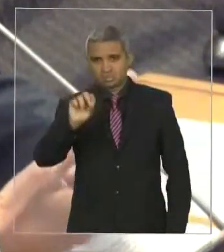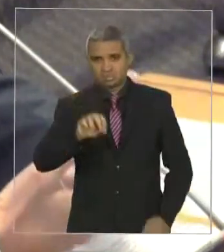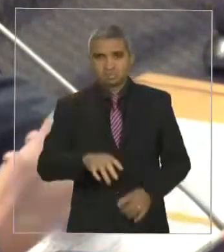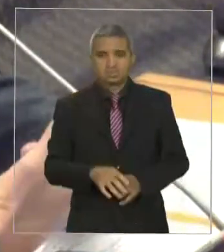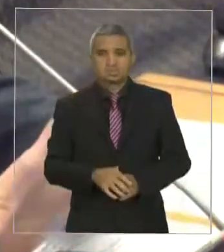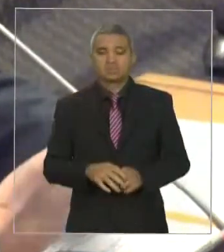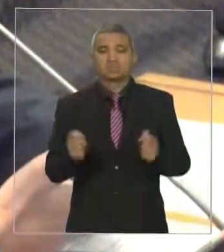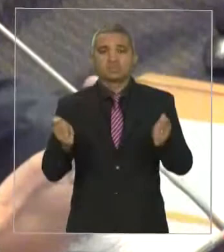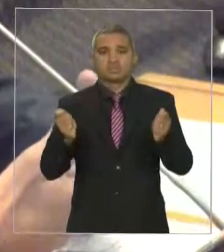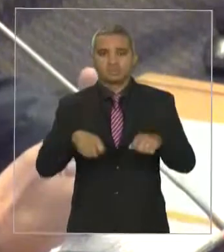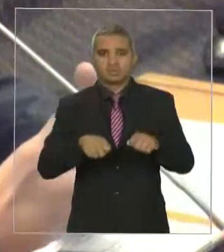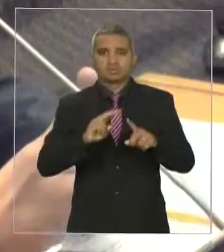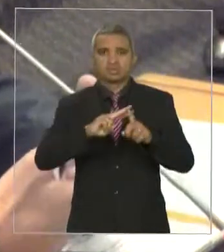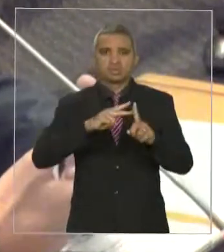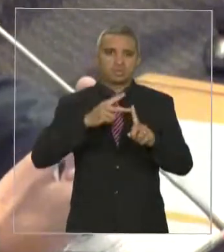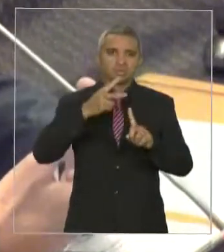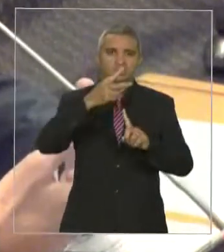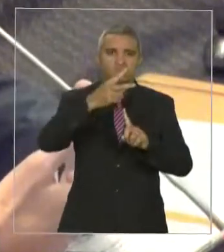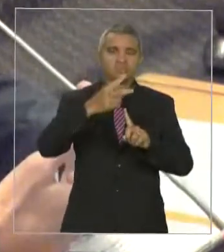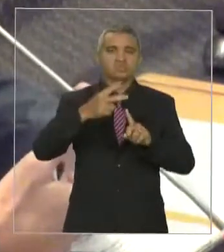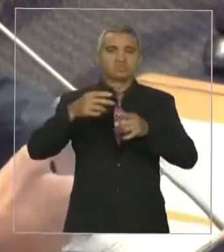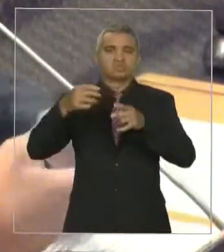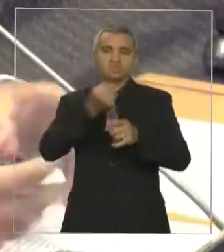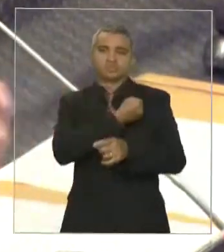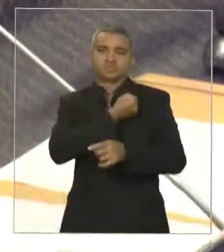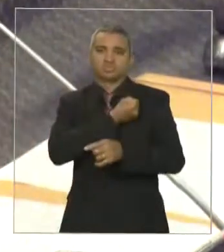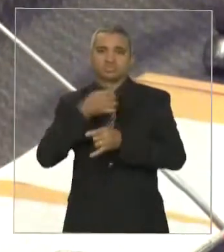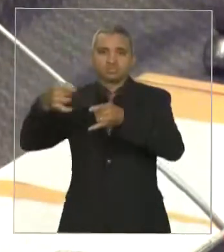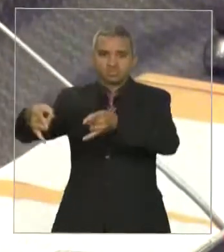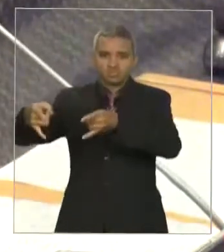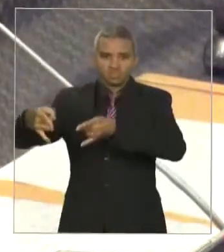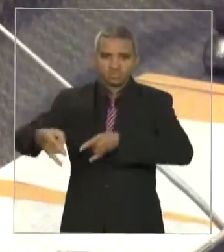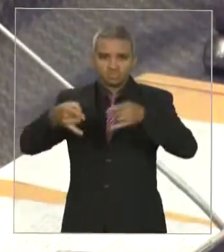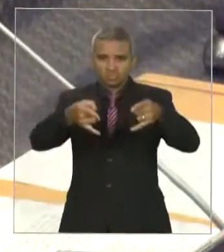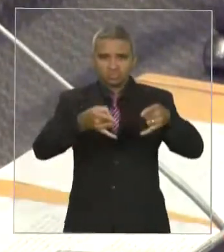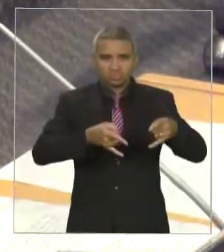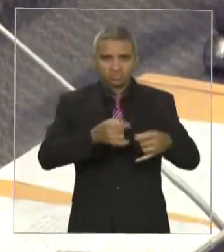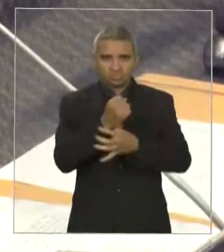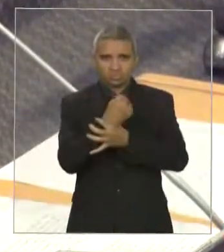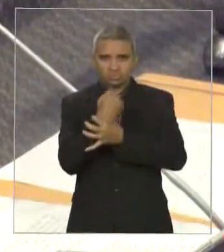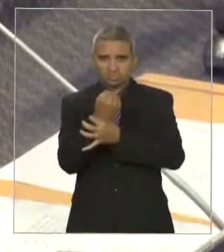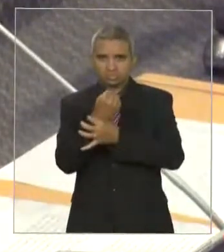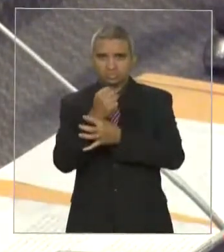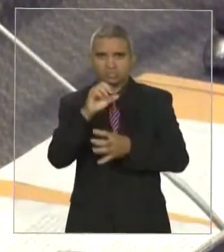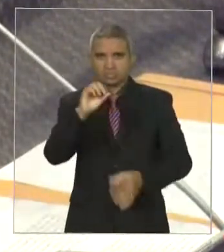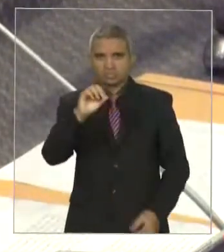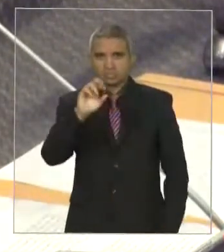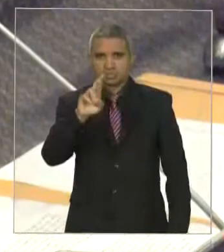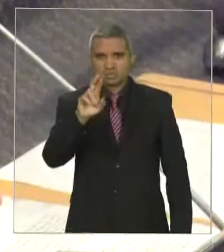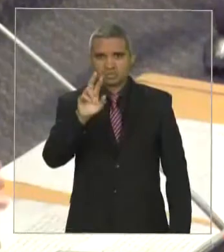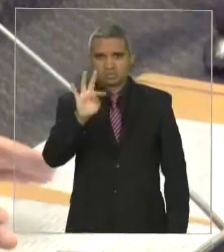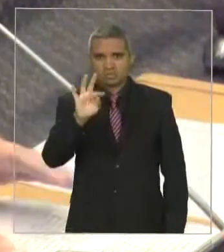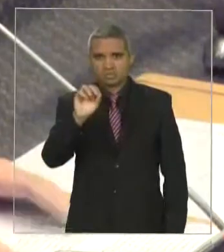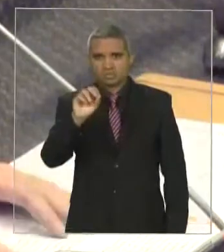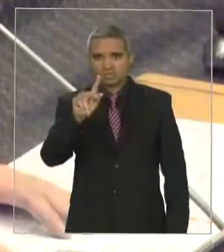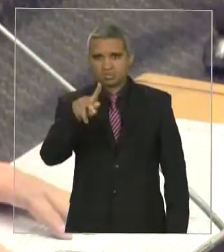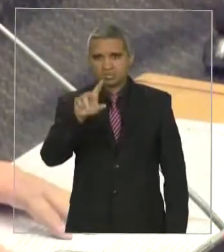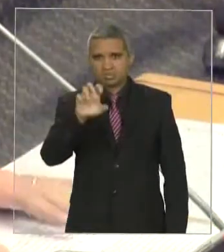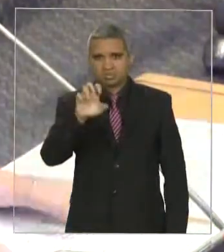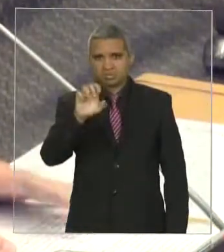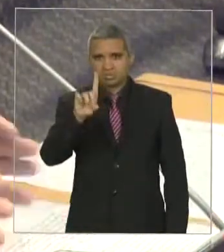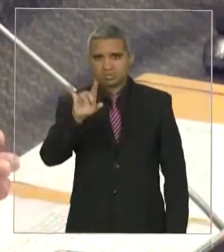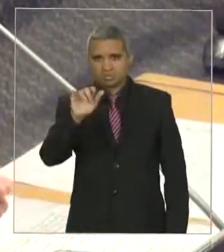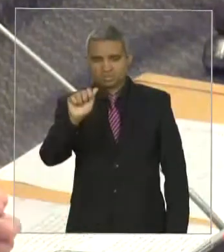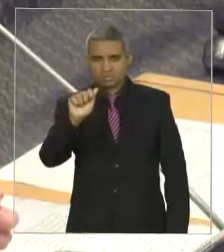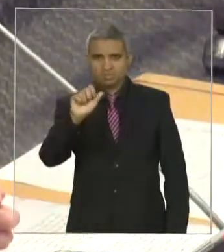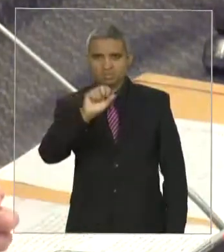o número de leitos ortopédicos em São Luís, para que a gente desafogue os socorrões tão criticados. Isso é uma forma de parceria